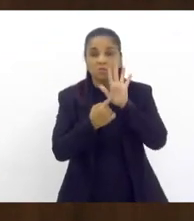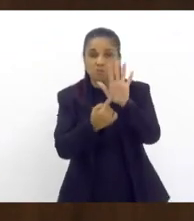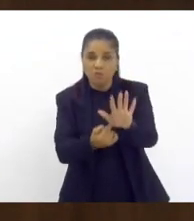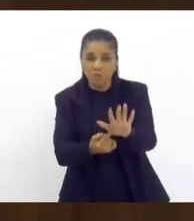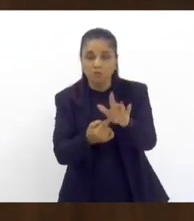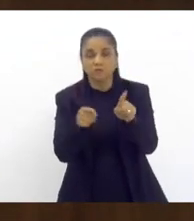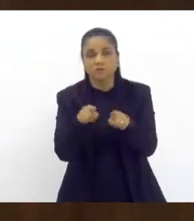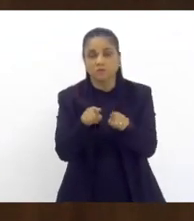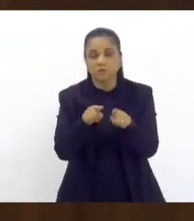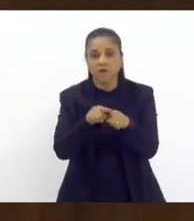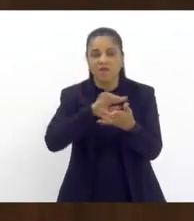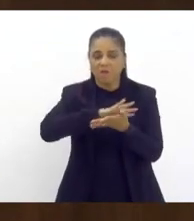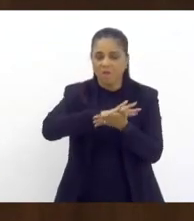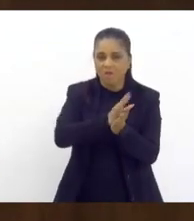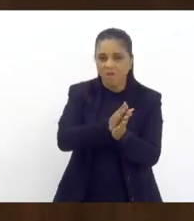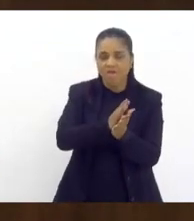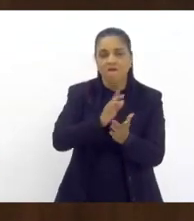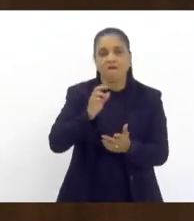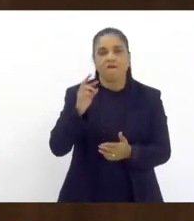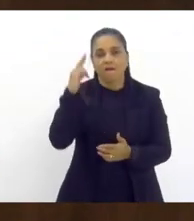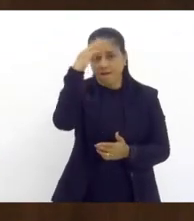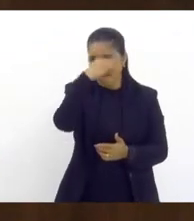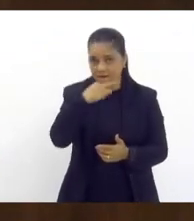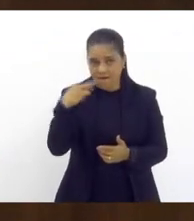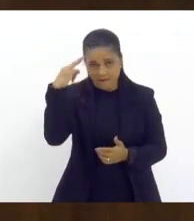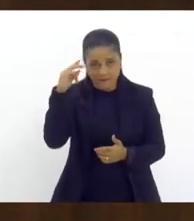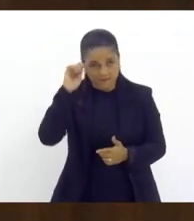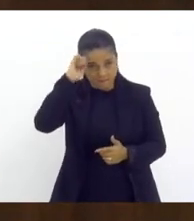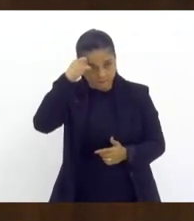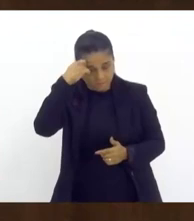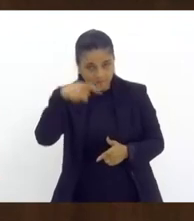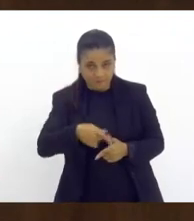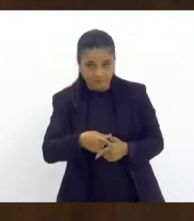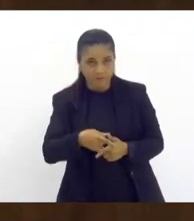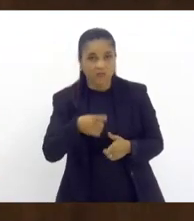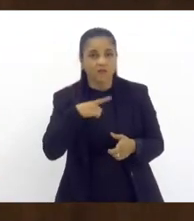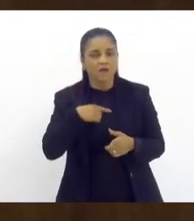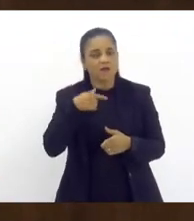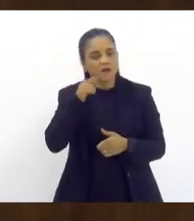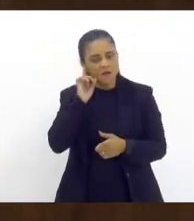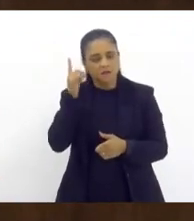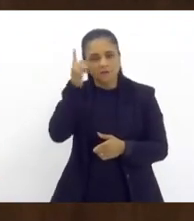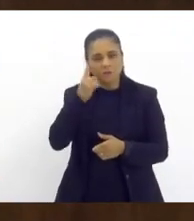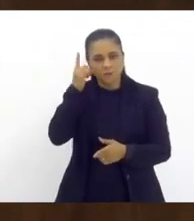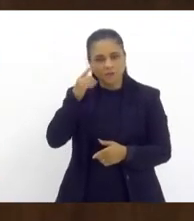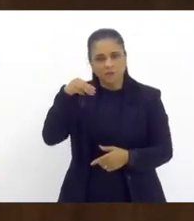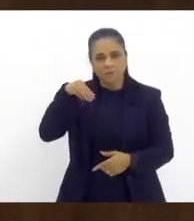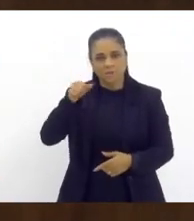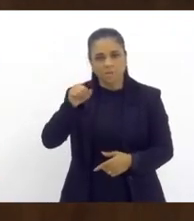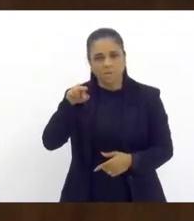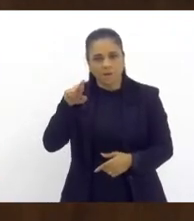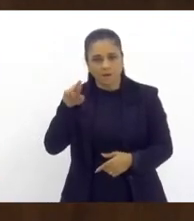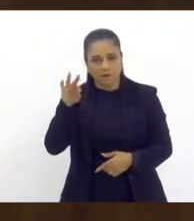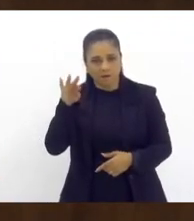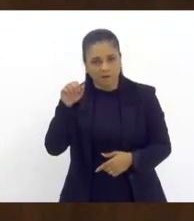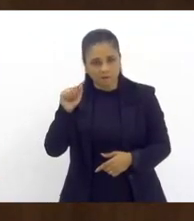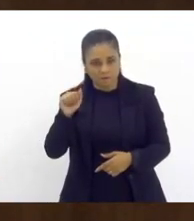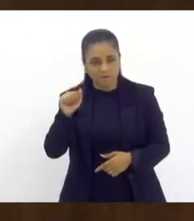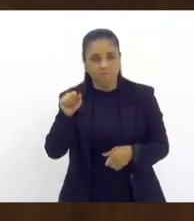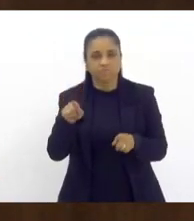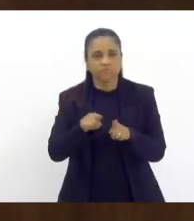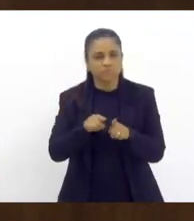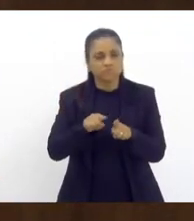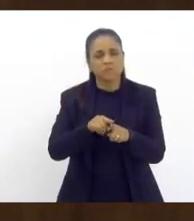racial. Aqui bem trazido pela deputada, que me antecedeu, a deputada Marta Rocha, e importantíssimo,